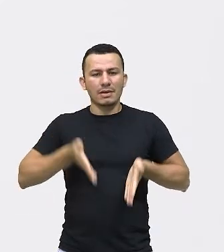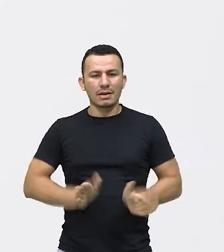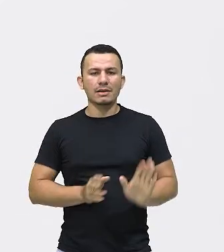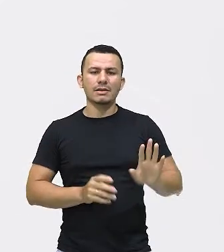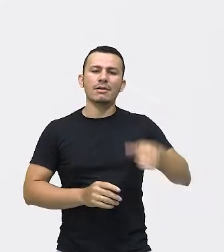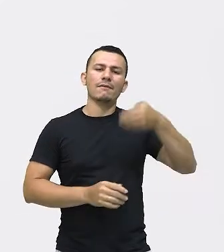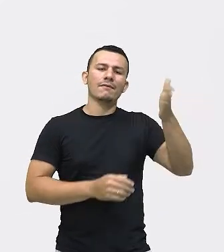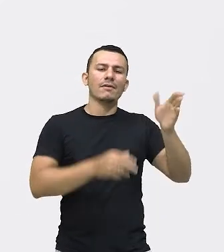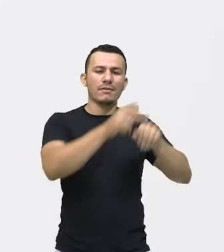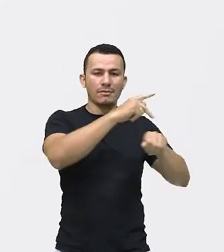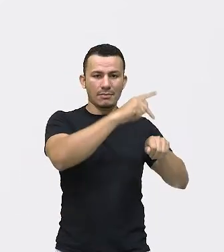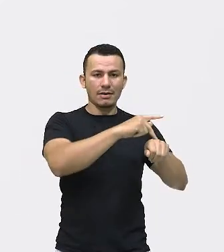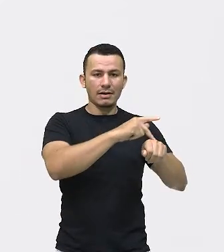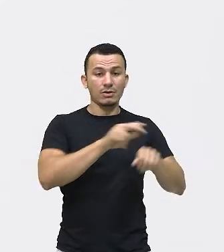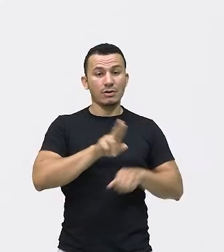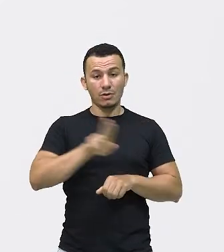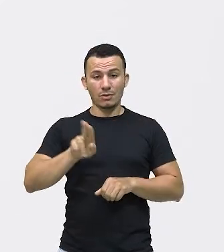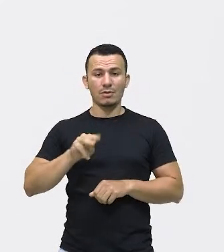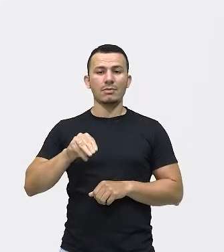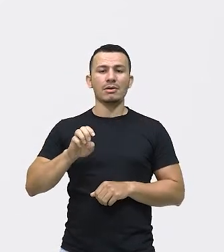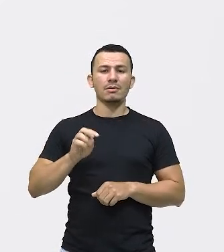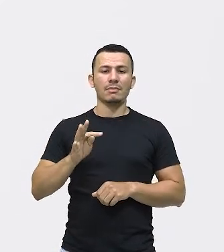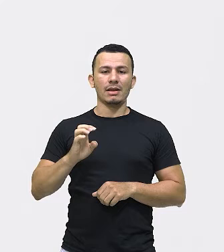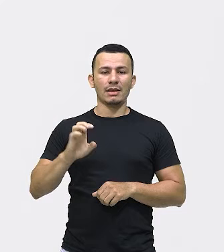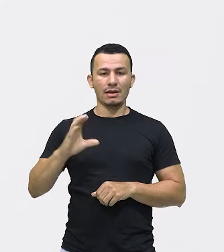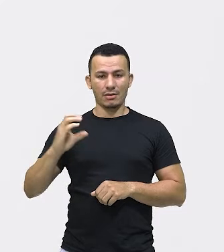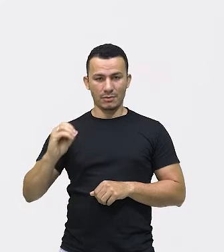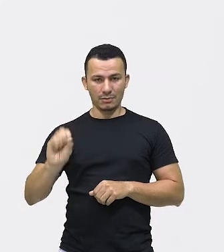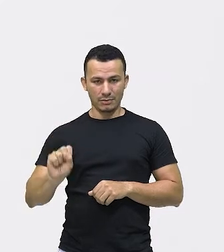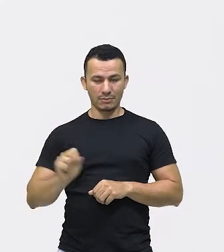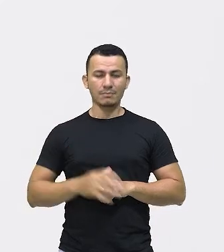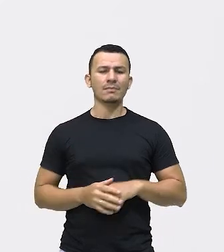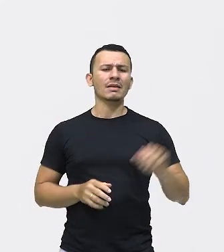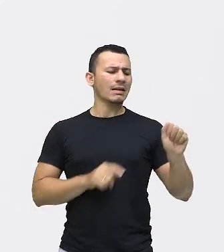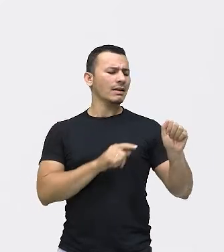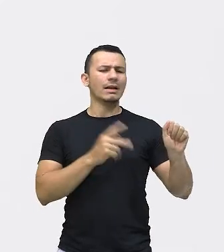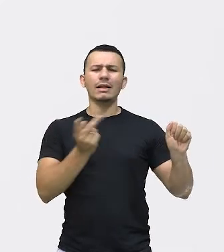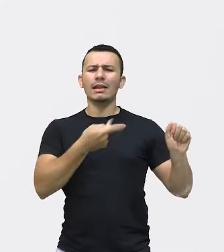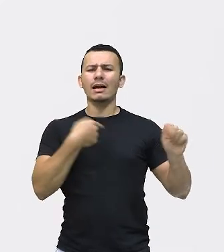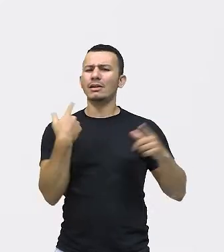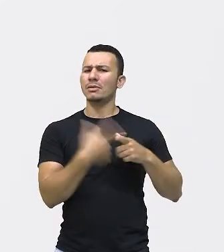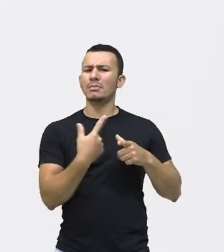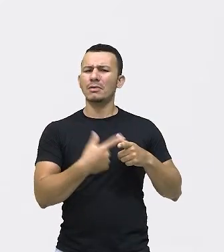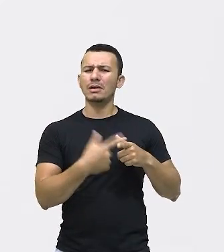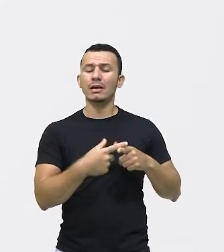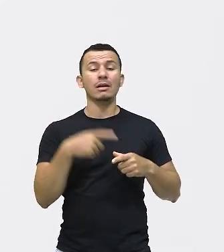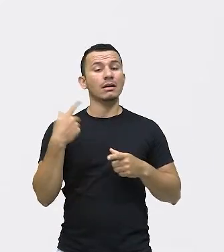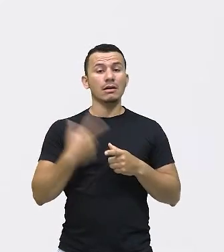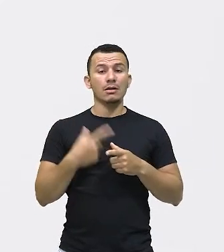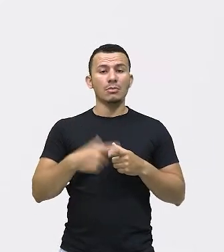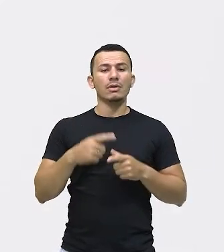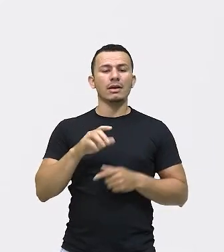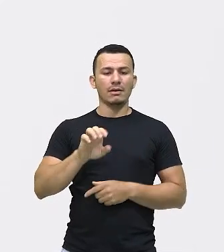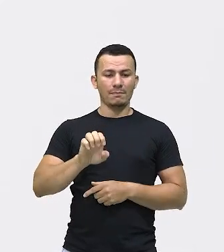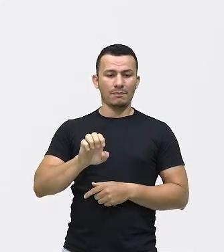eram chamados ali de metecos, tá certo? A letra A está errada, porque os frátrias eram ali